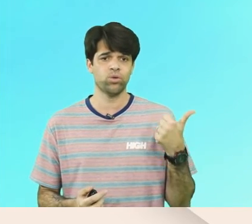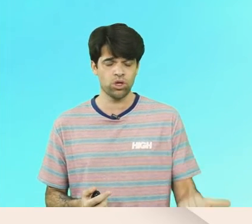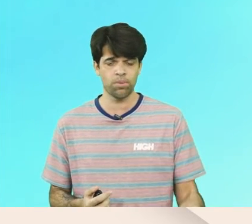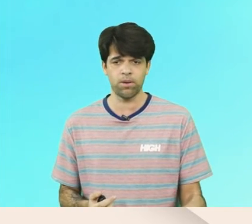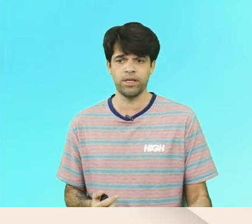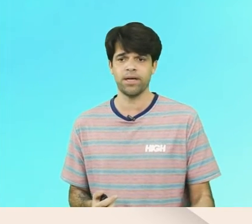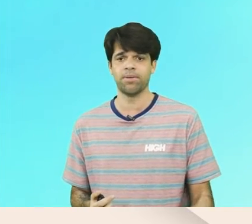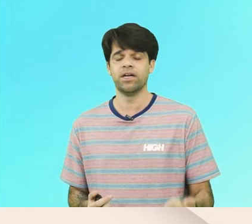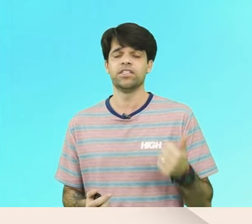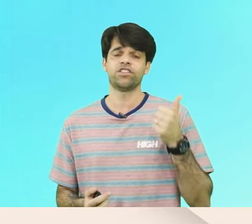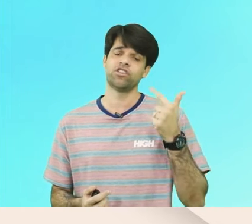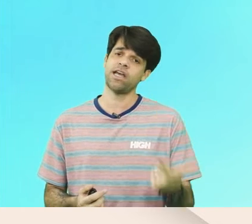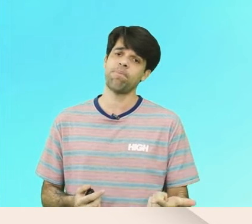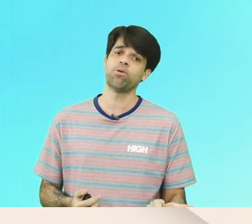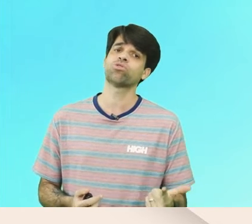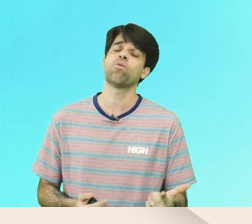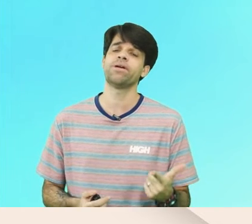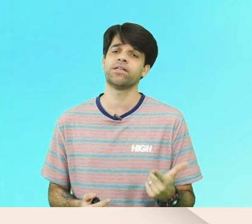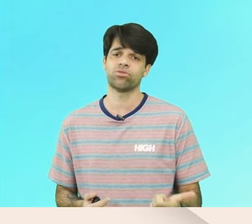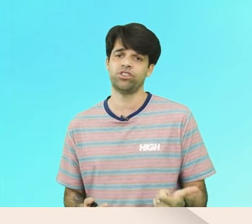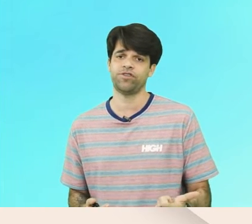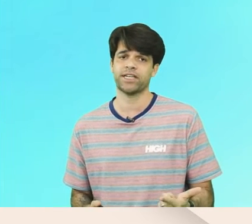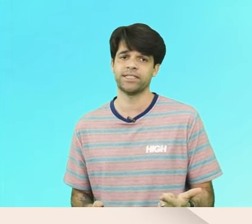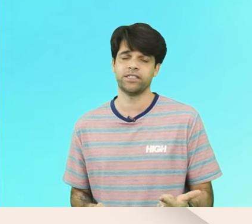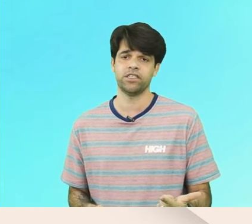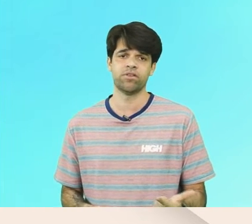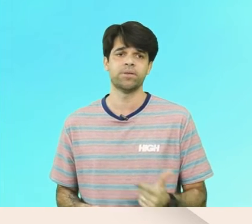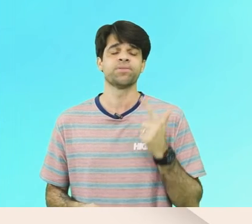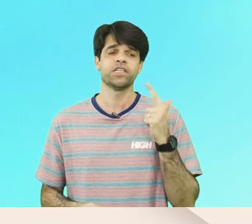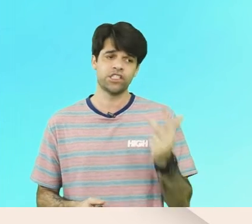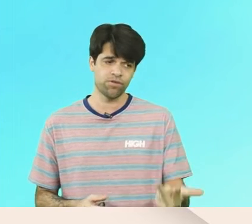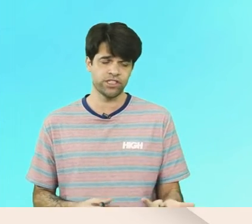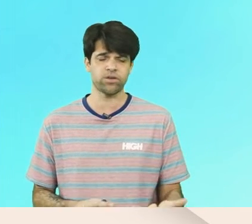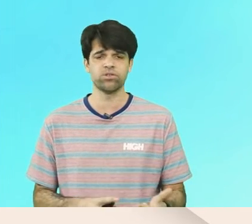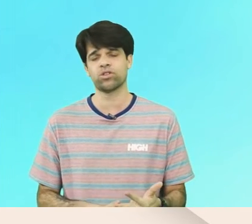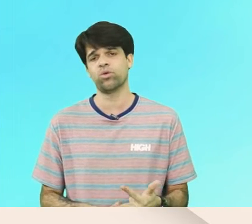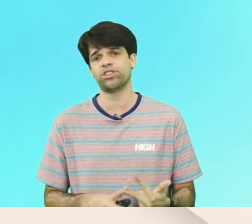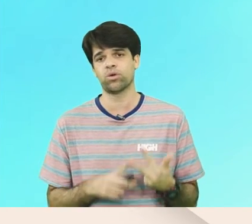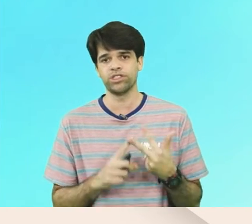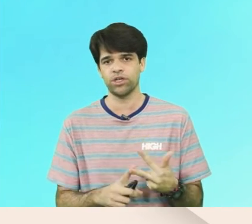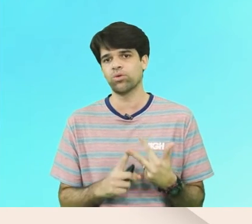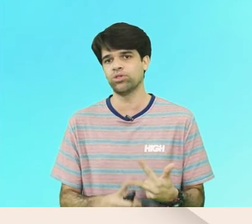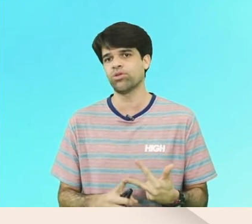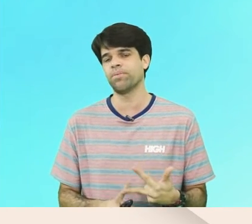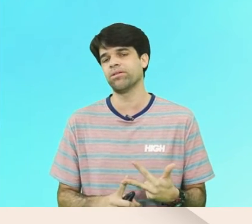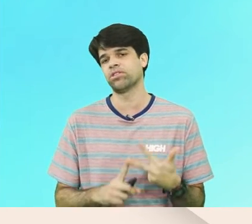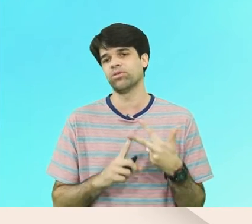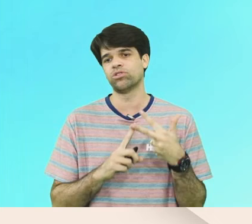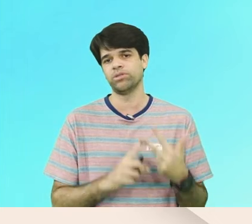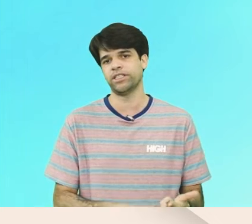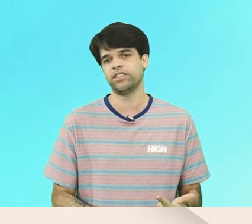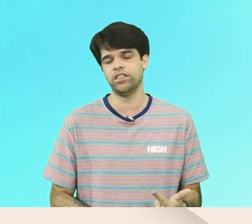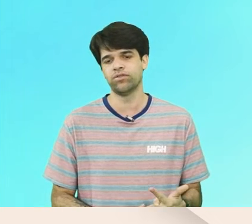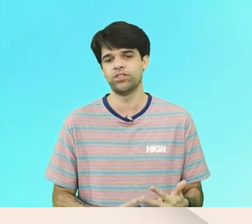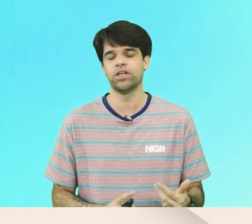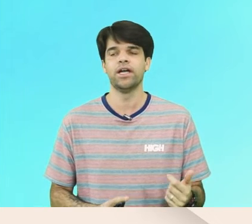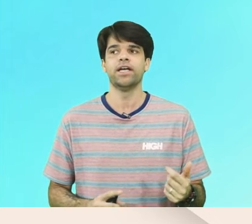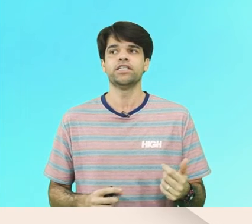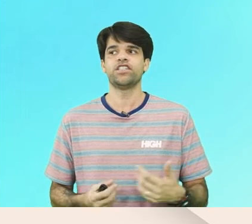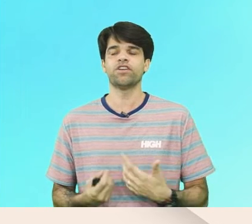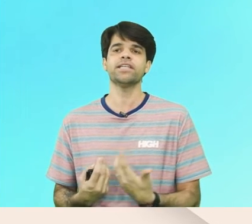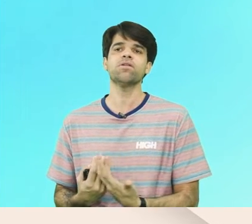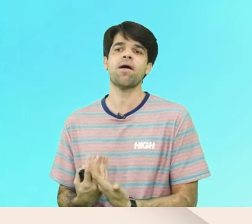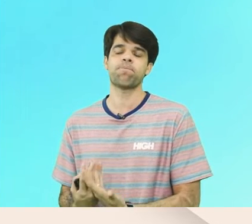desenvolveu bem o teu problema, se você apontou bem a tua justificativa e se você conseguiu construir bem os teus